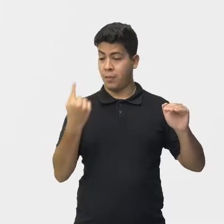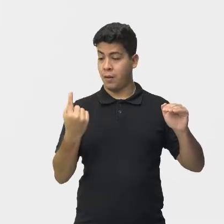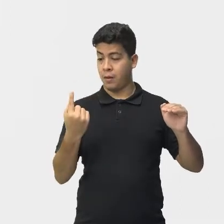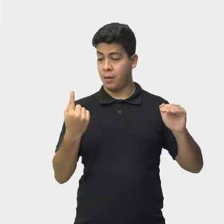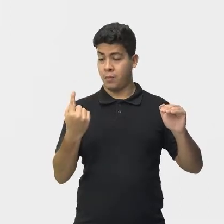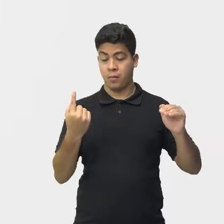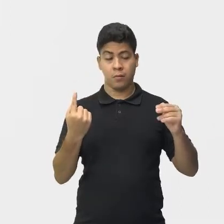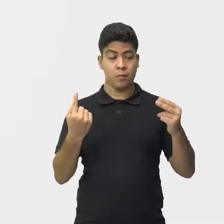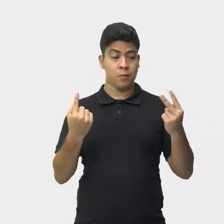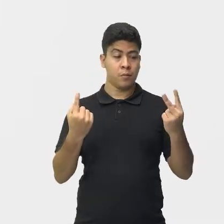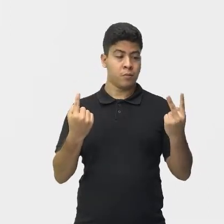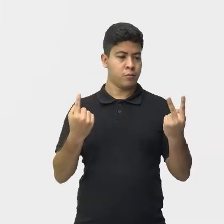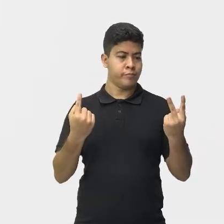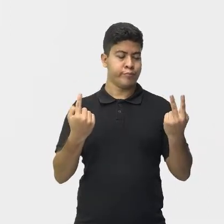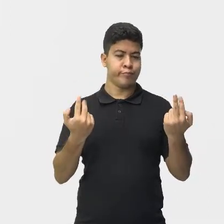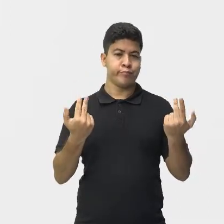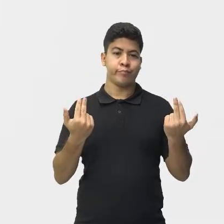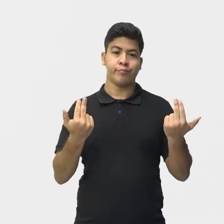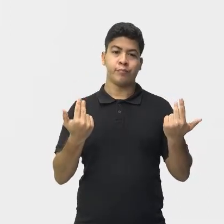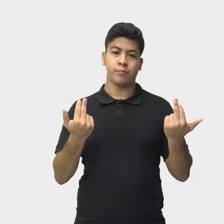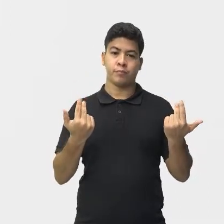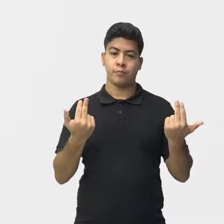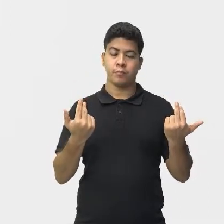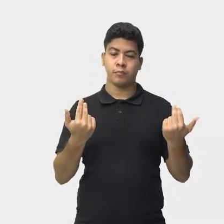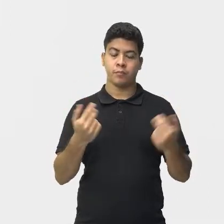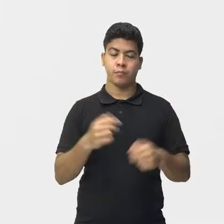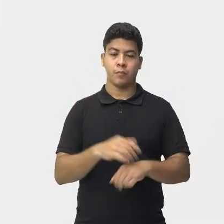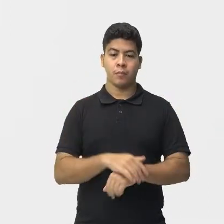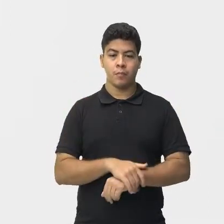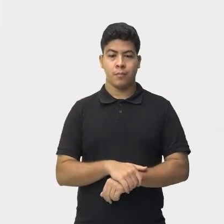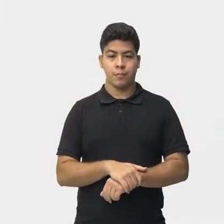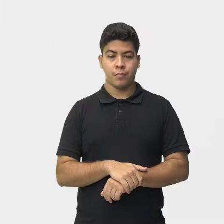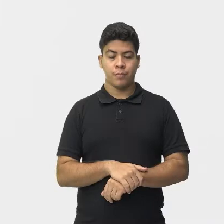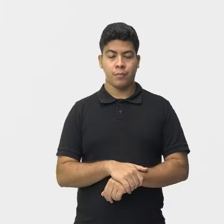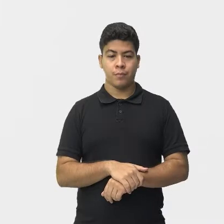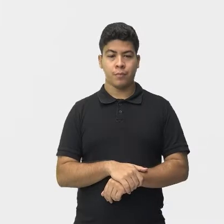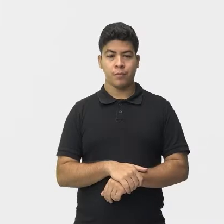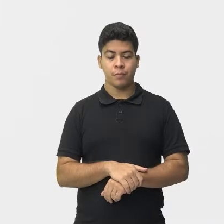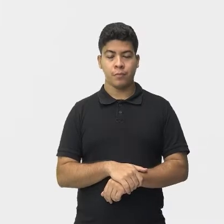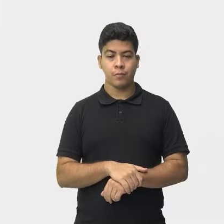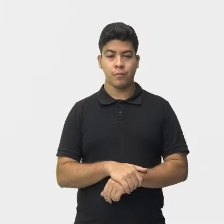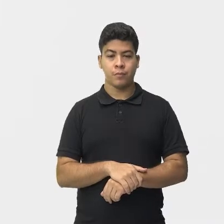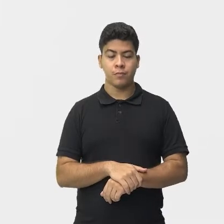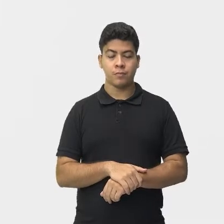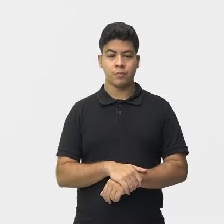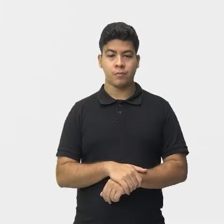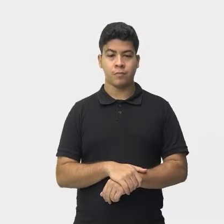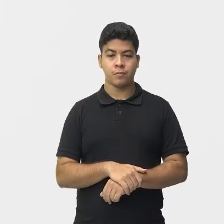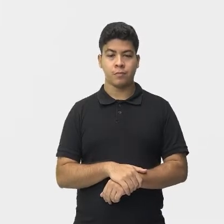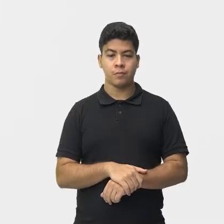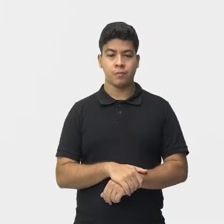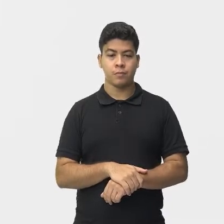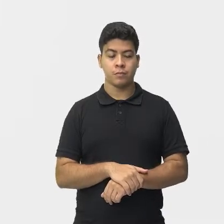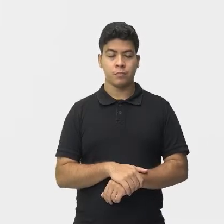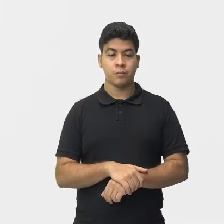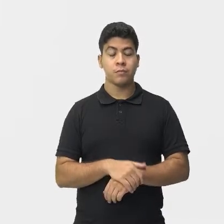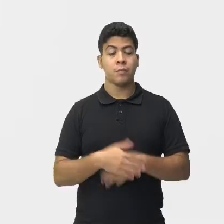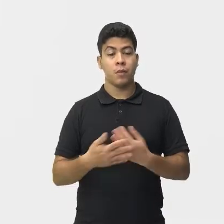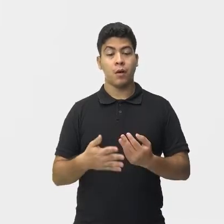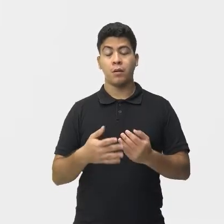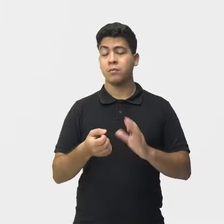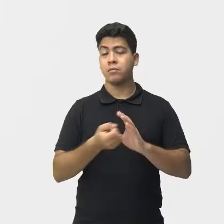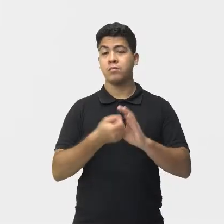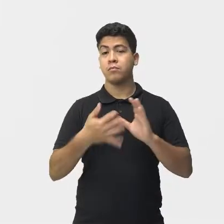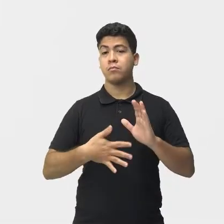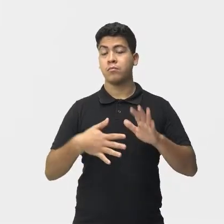1, quanto aqui no ponto 2, ou seja, no estado 1 e no estado 2, a pressão é a mesma. Isso caracteriza,